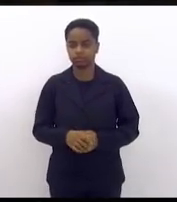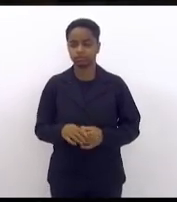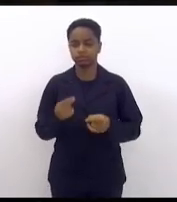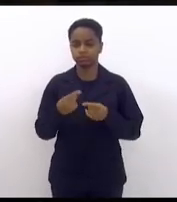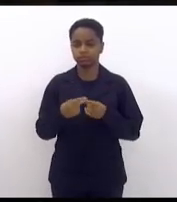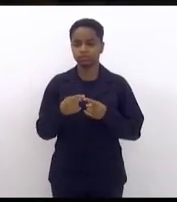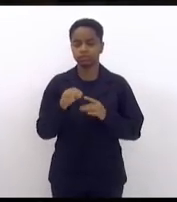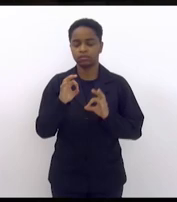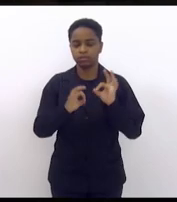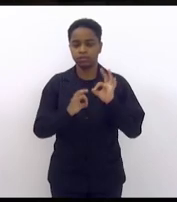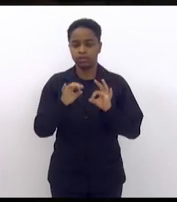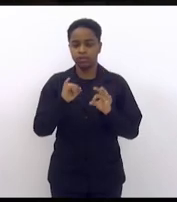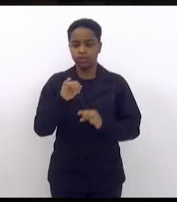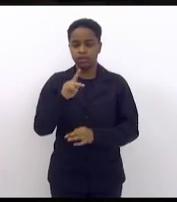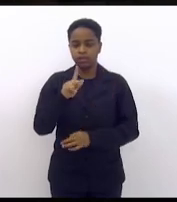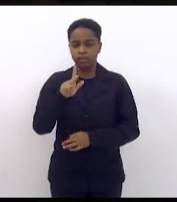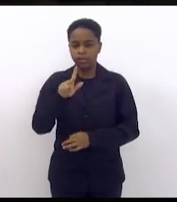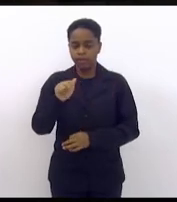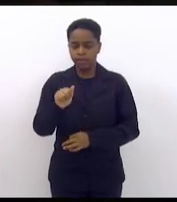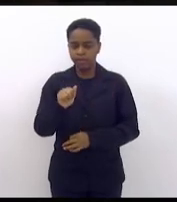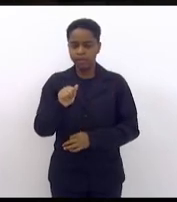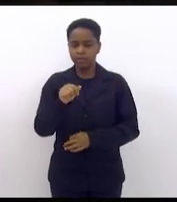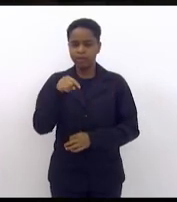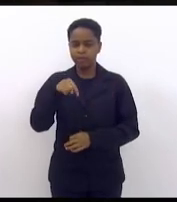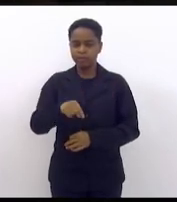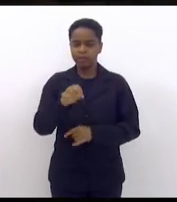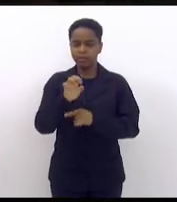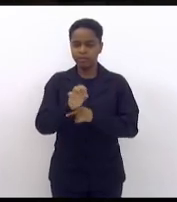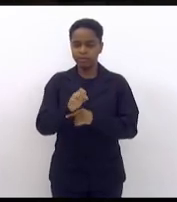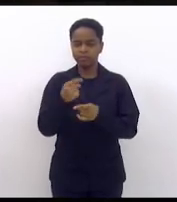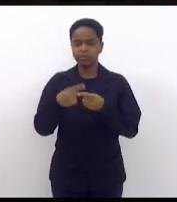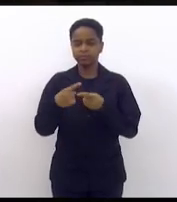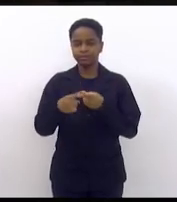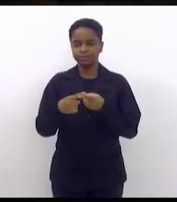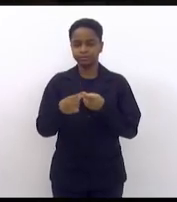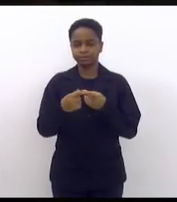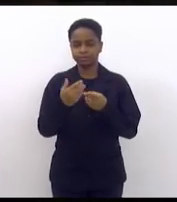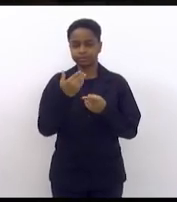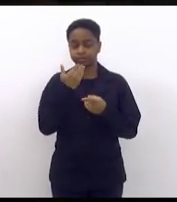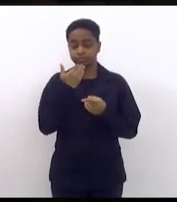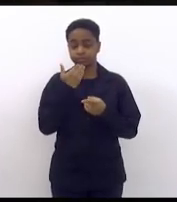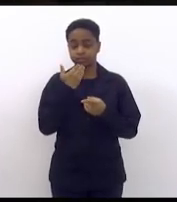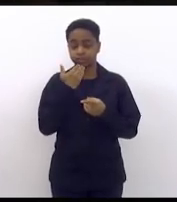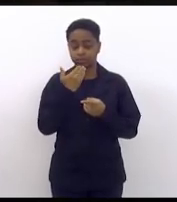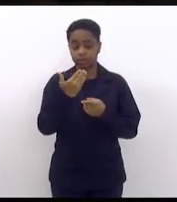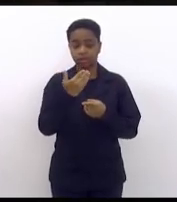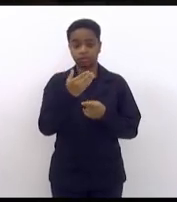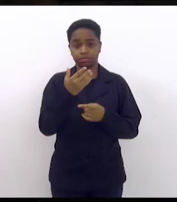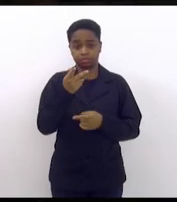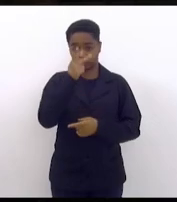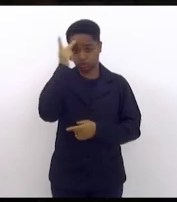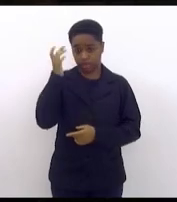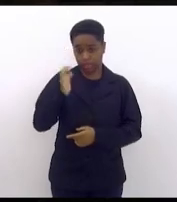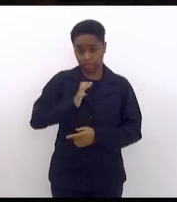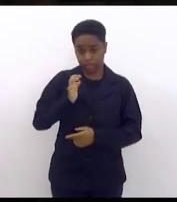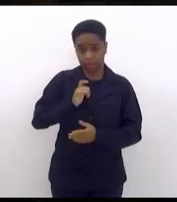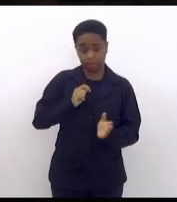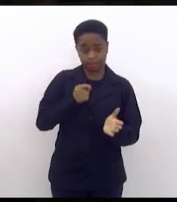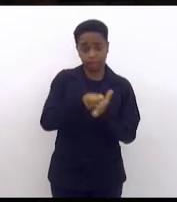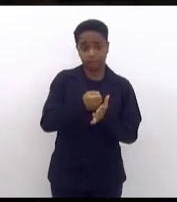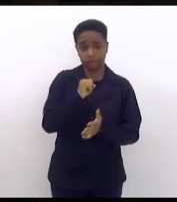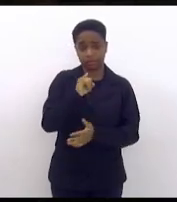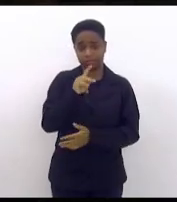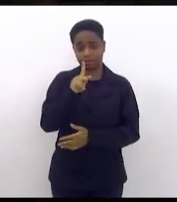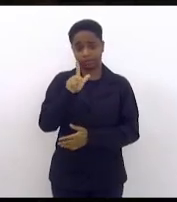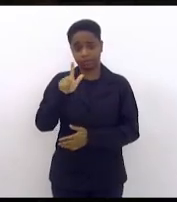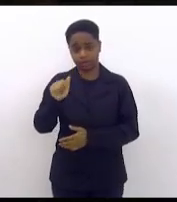IPVA do Estado, para cobrar IPVA dos muito ricos, IPVA em cima